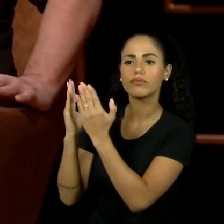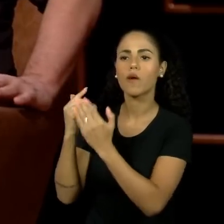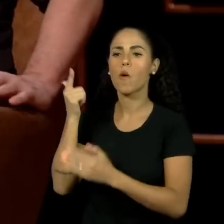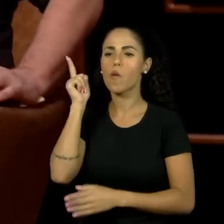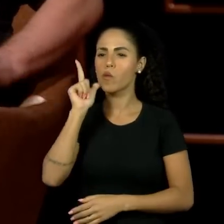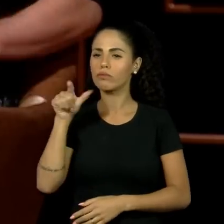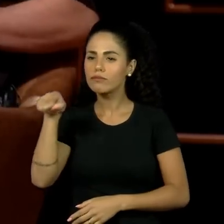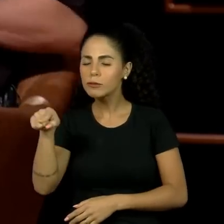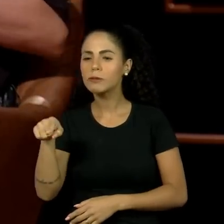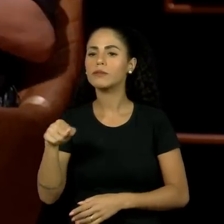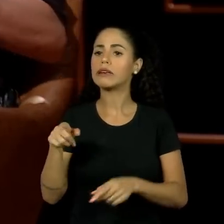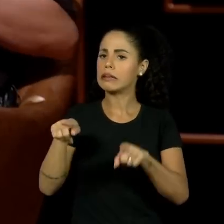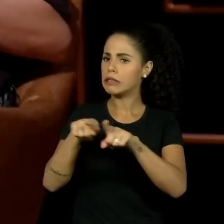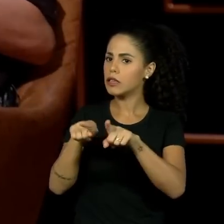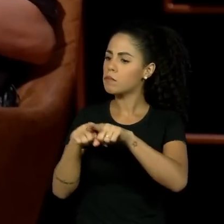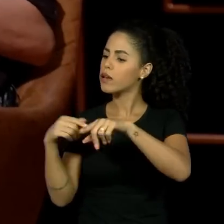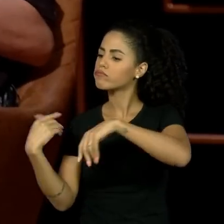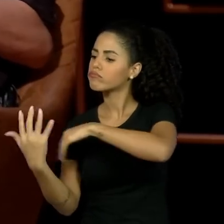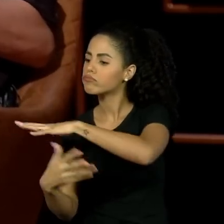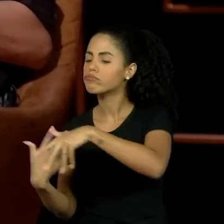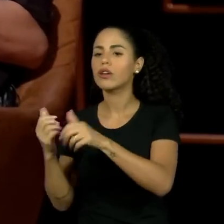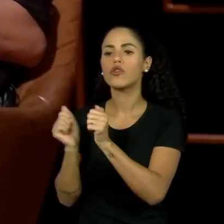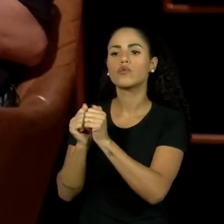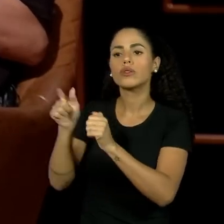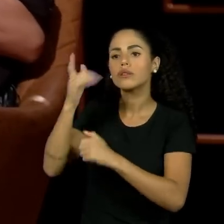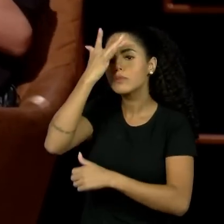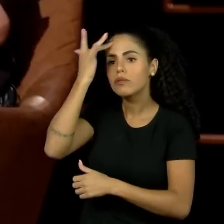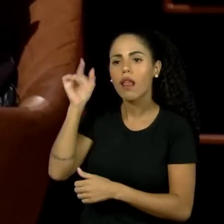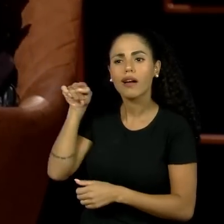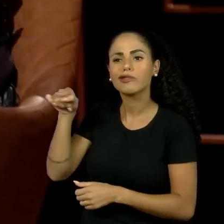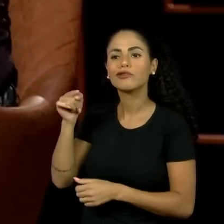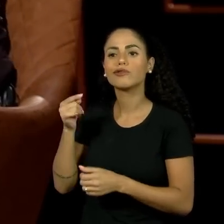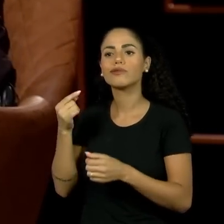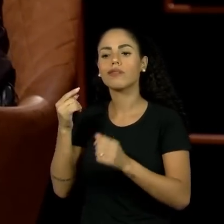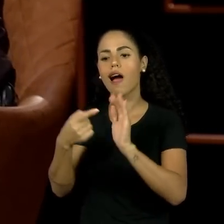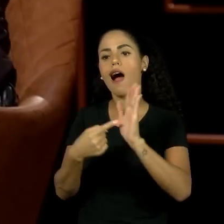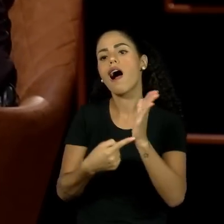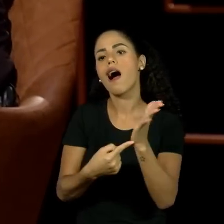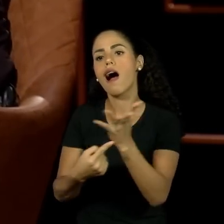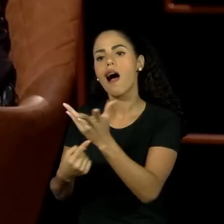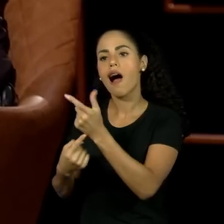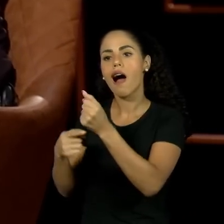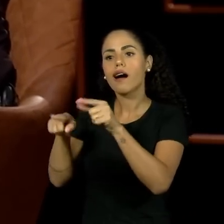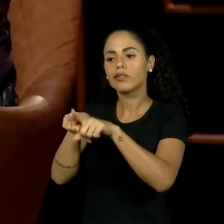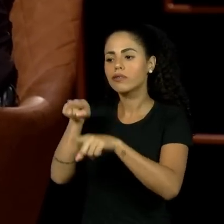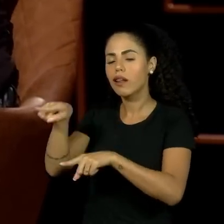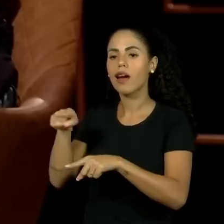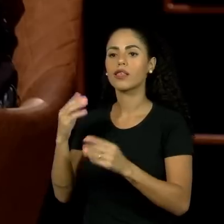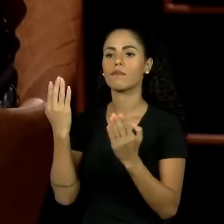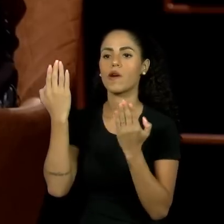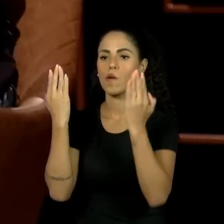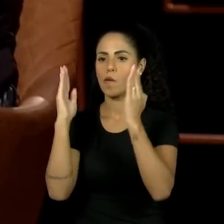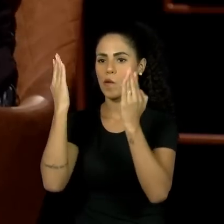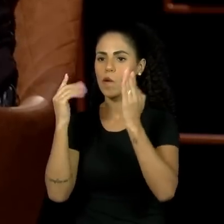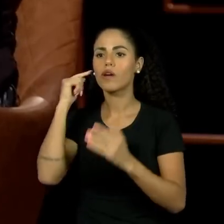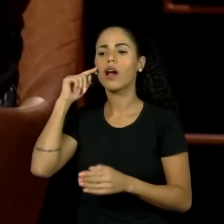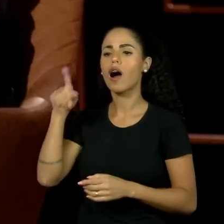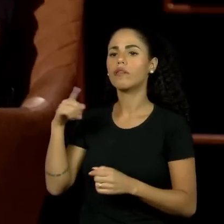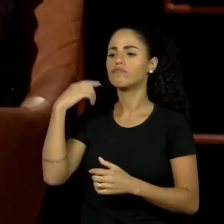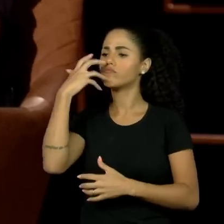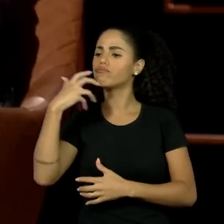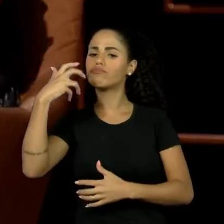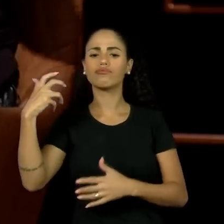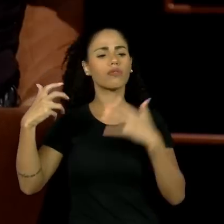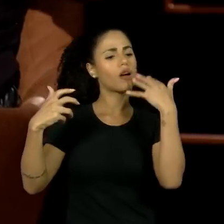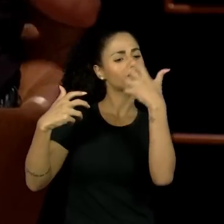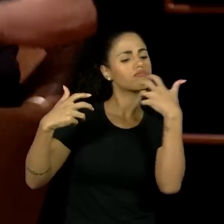acabei me envolvendo com essa parte artística da escola. Esse grupo, esse coral acabou cantando numa peça, acabamos